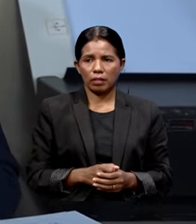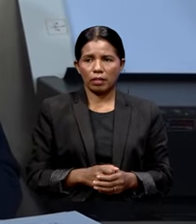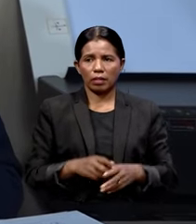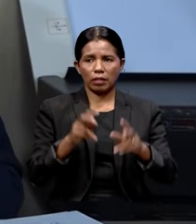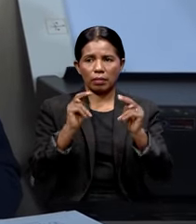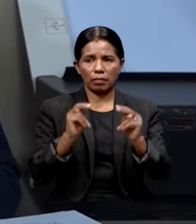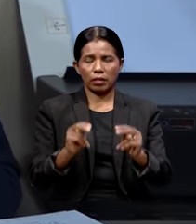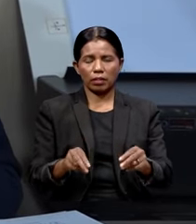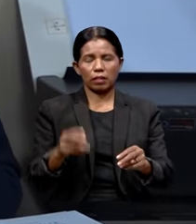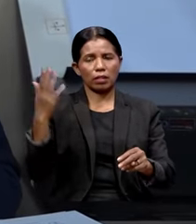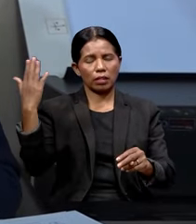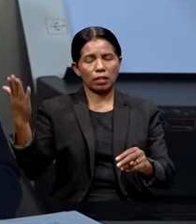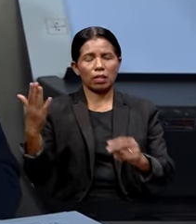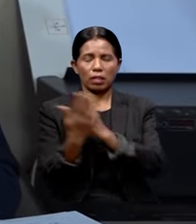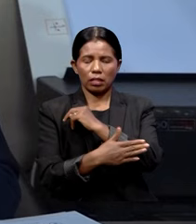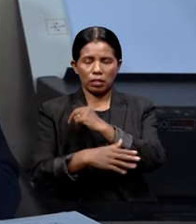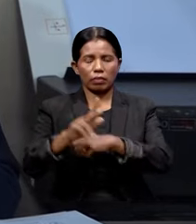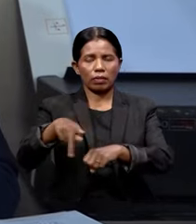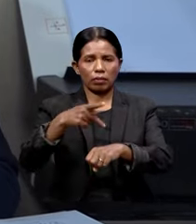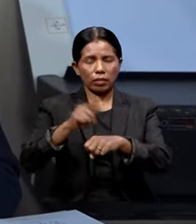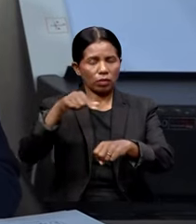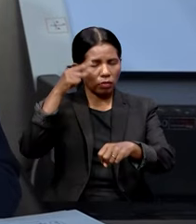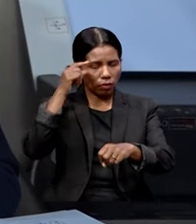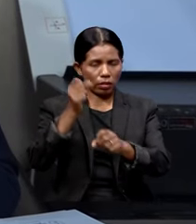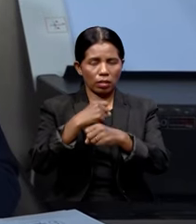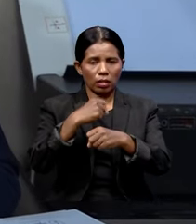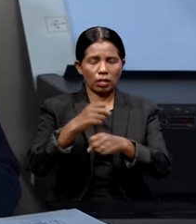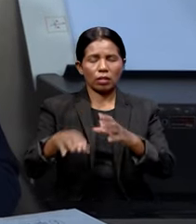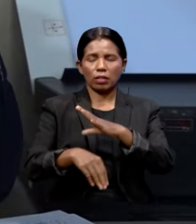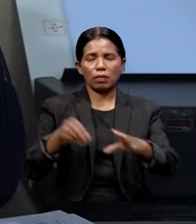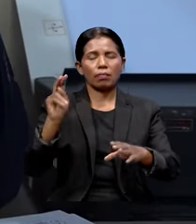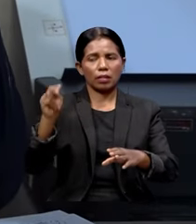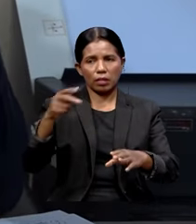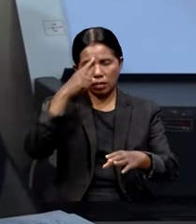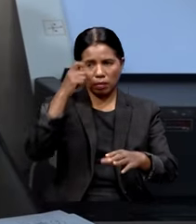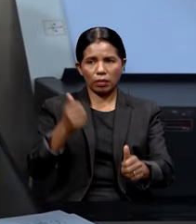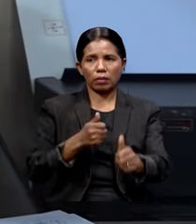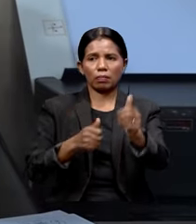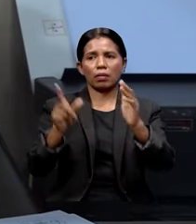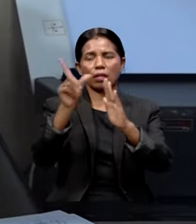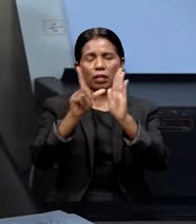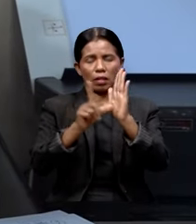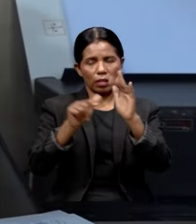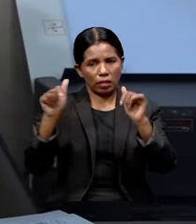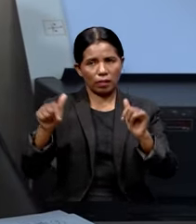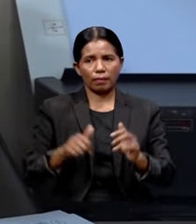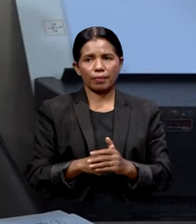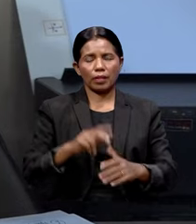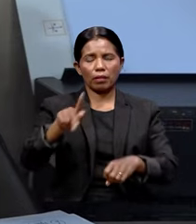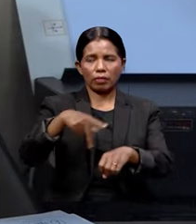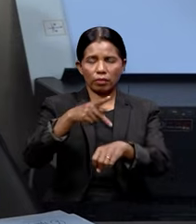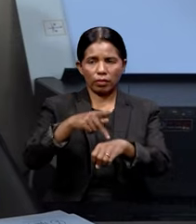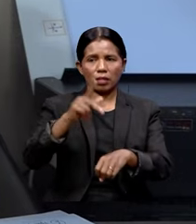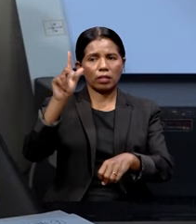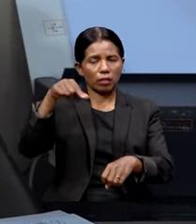perseguido e reninha rain. Filipina, governo Filipina atual, a perseguição bania. Tama saída, baseia para a resolução da né. Filipina no